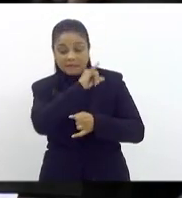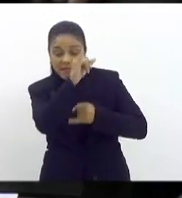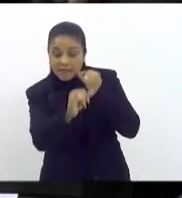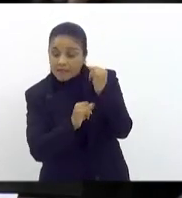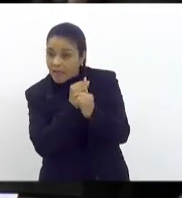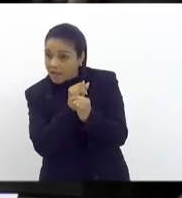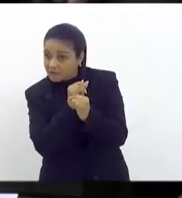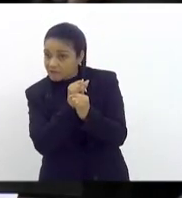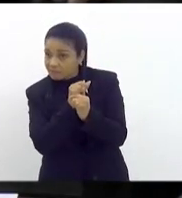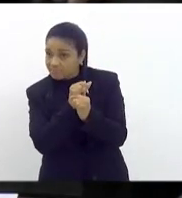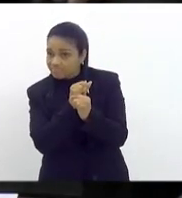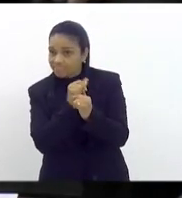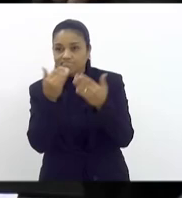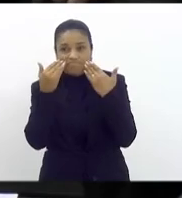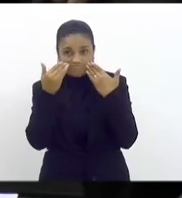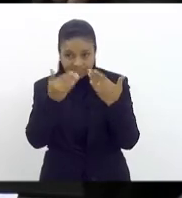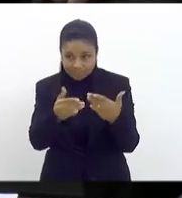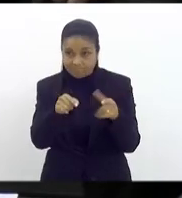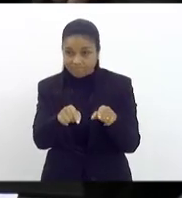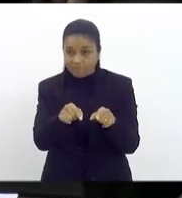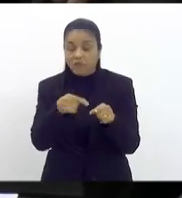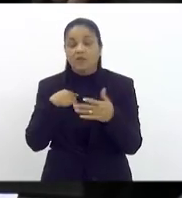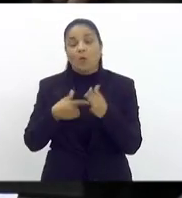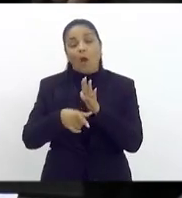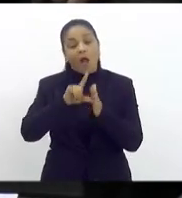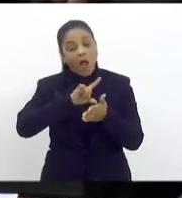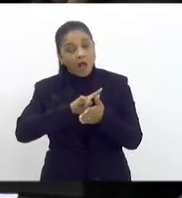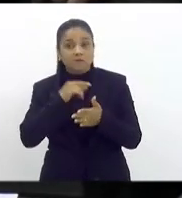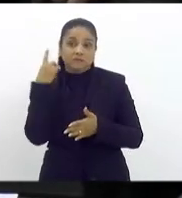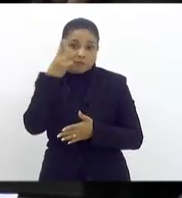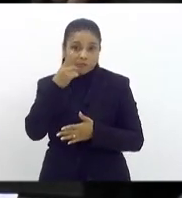vinha dizendo antes, deputado Rodrigo Amorim,